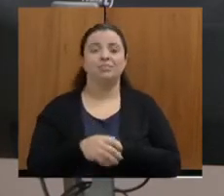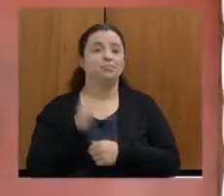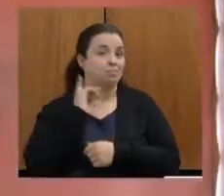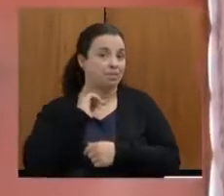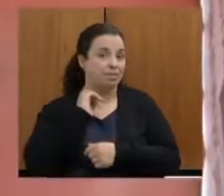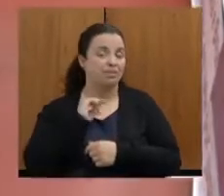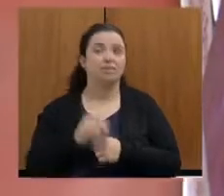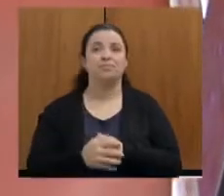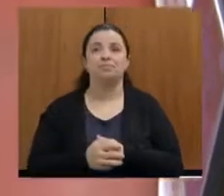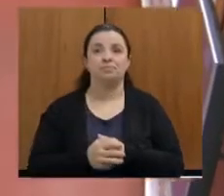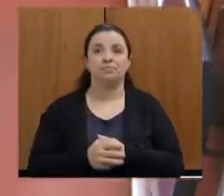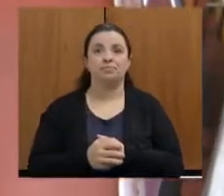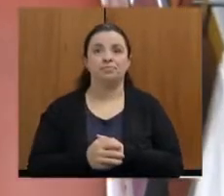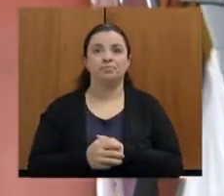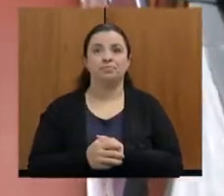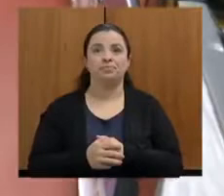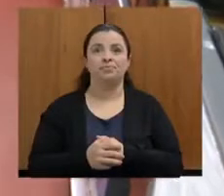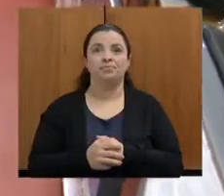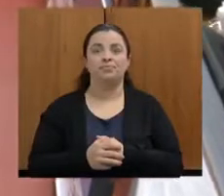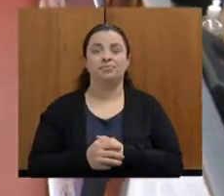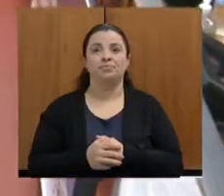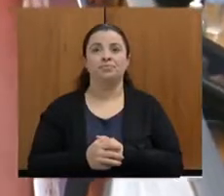E aí